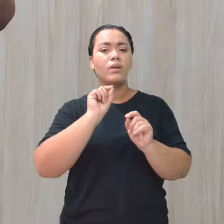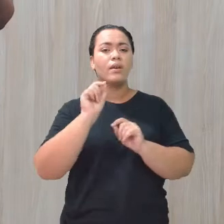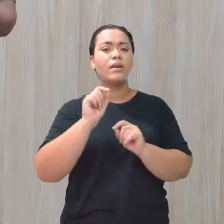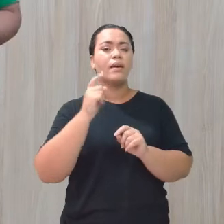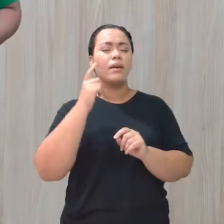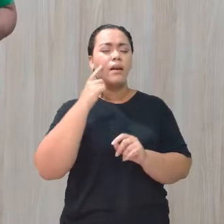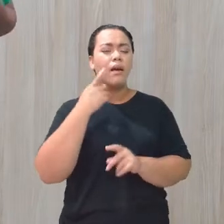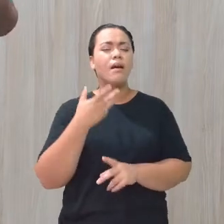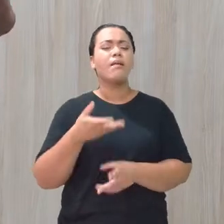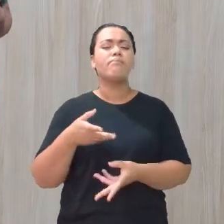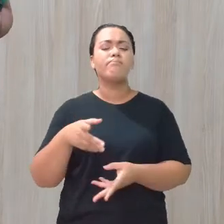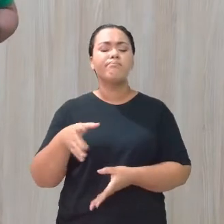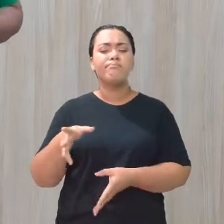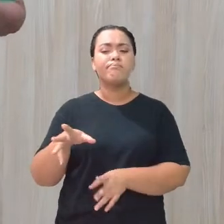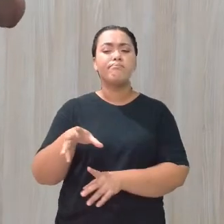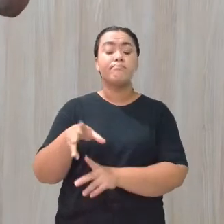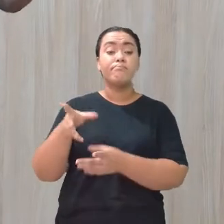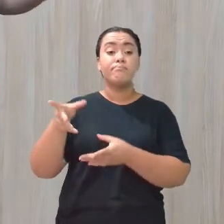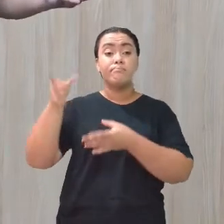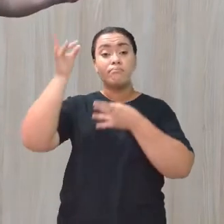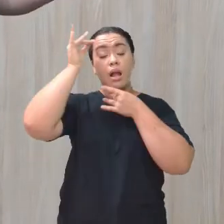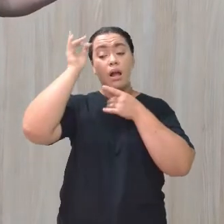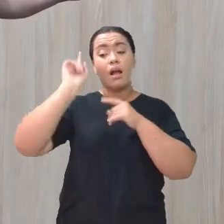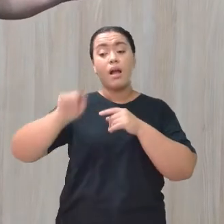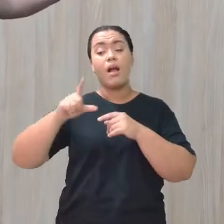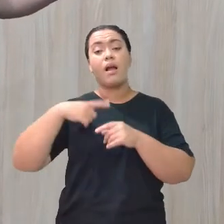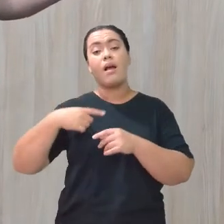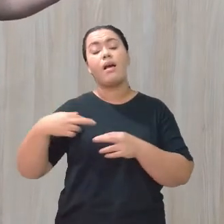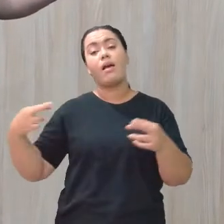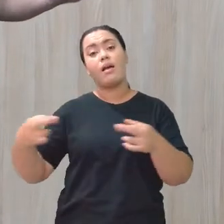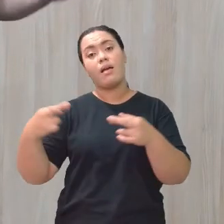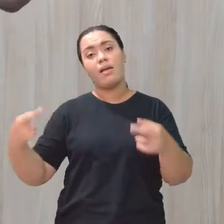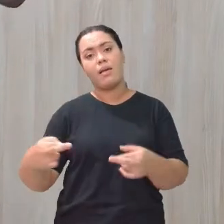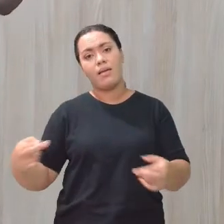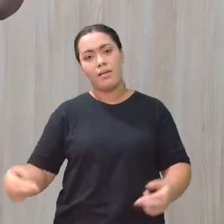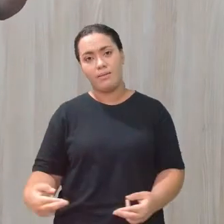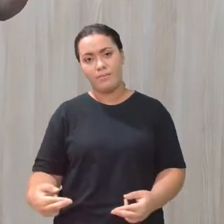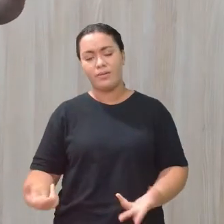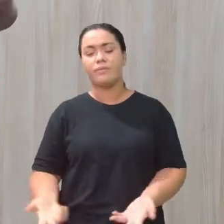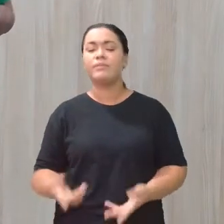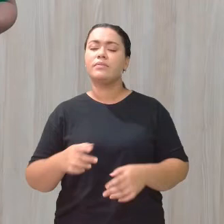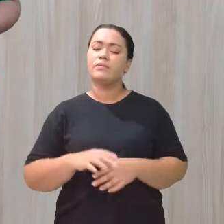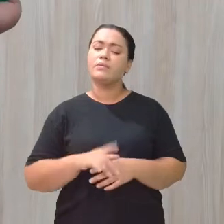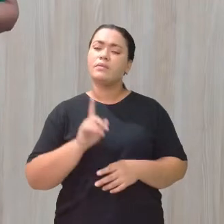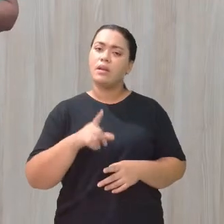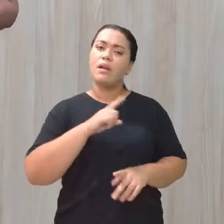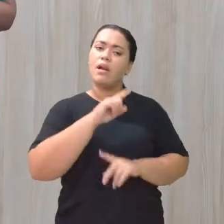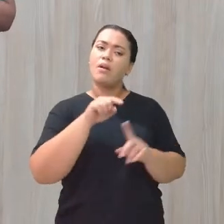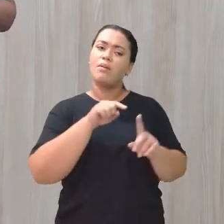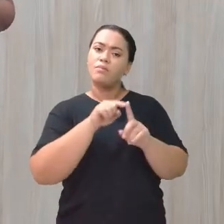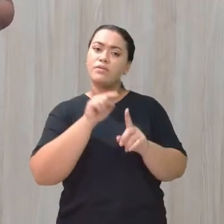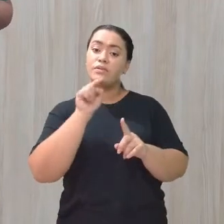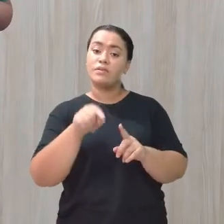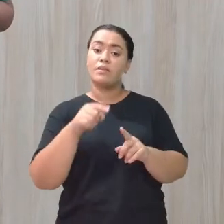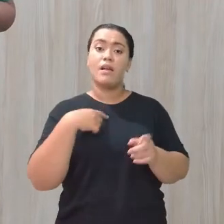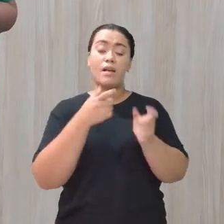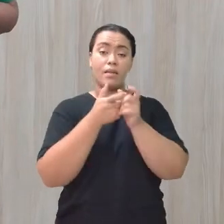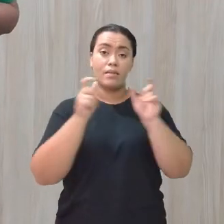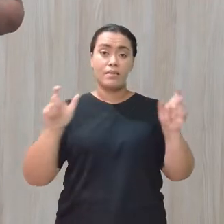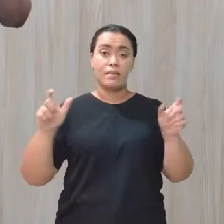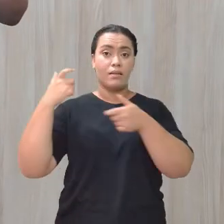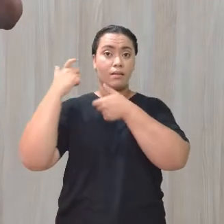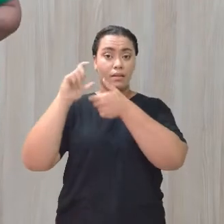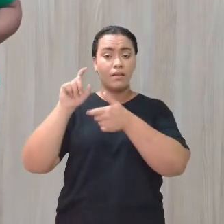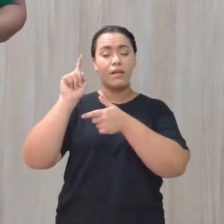a memorizar. E é esse o objetivo do ditado, permanecer aqui na nossa história, na nossa memória,